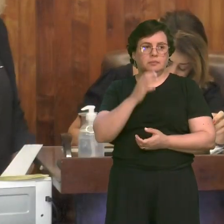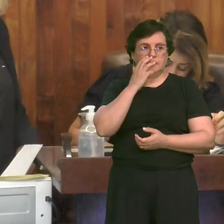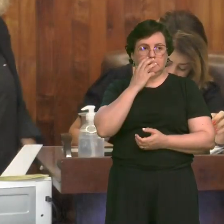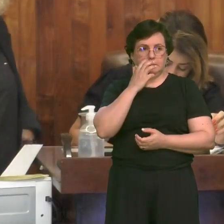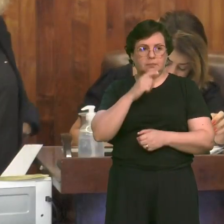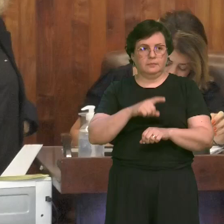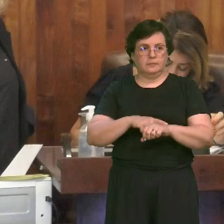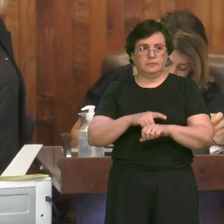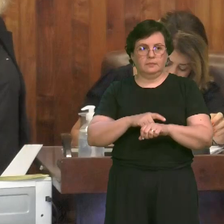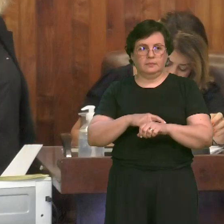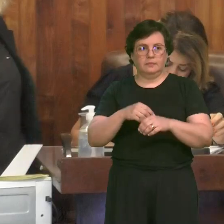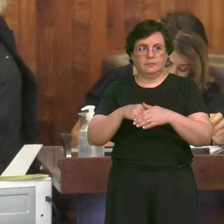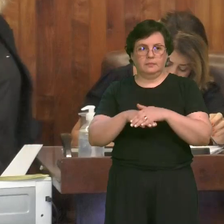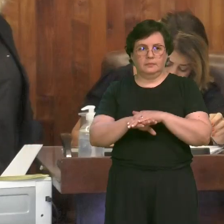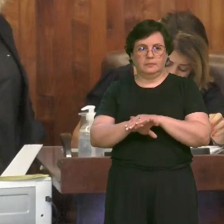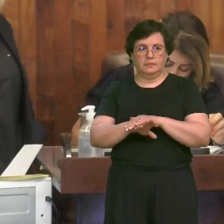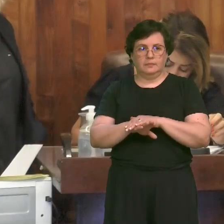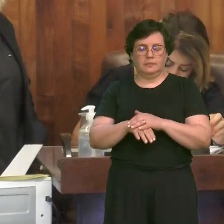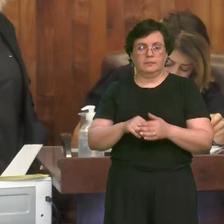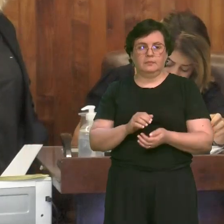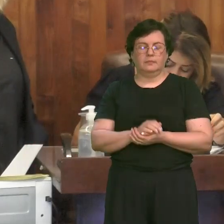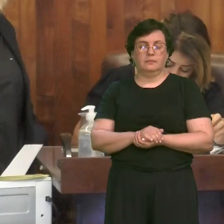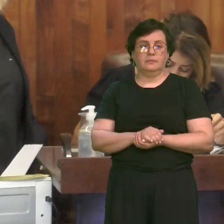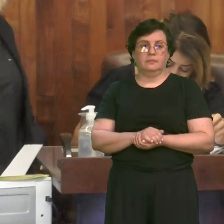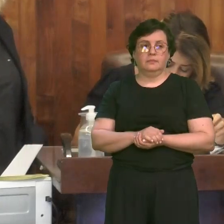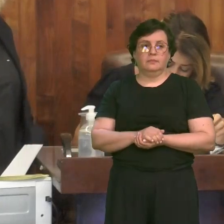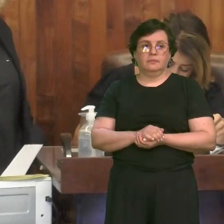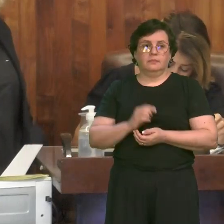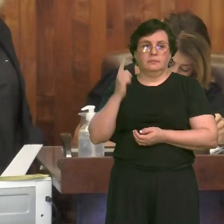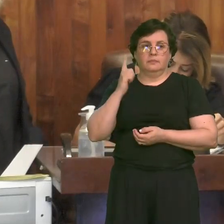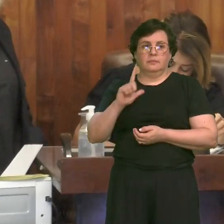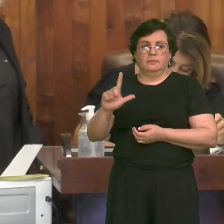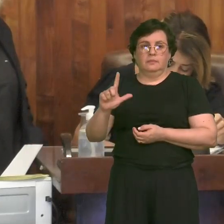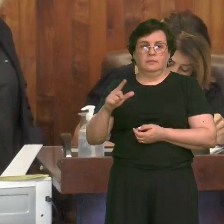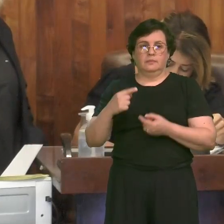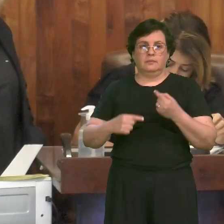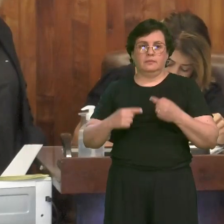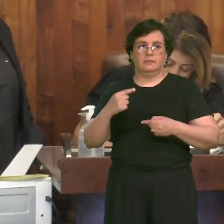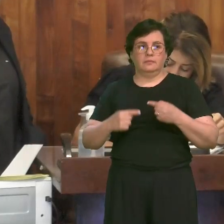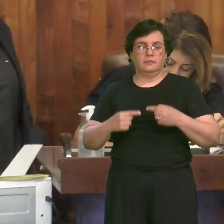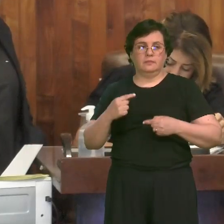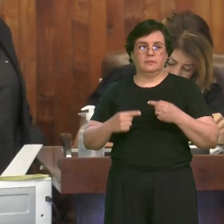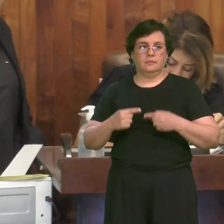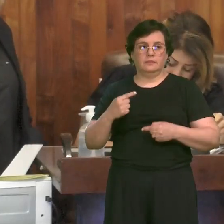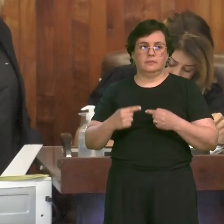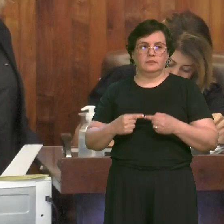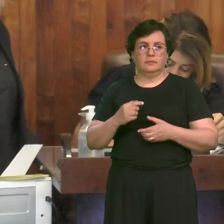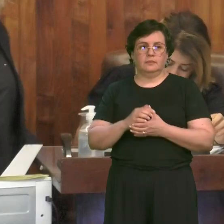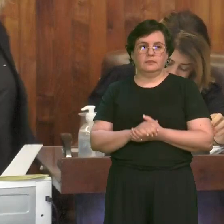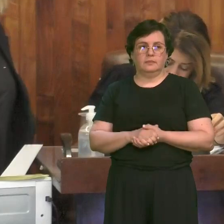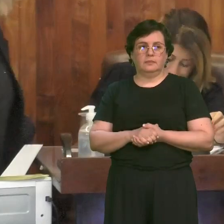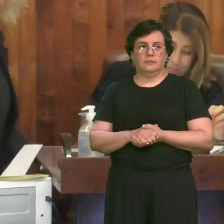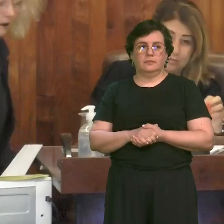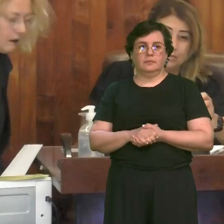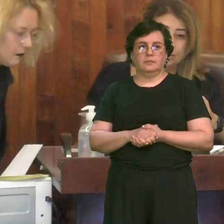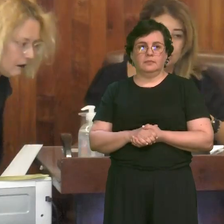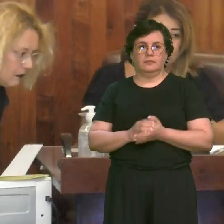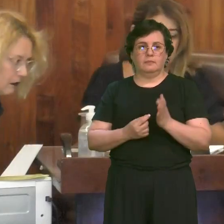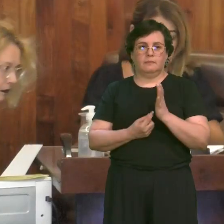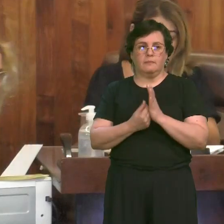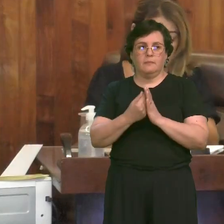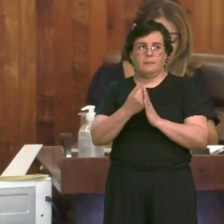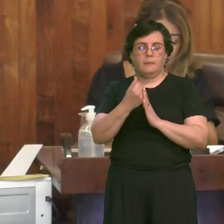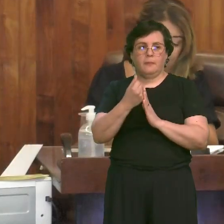tempo de vossa excelência será preservado Continua em discussão o